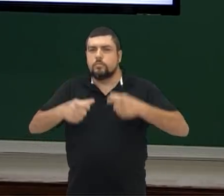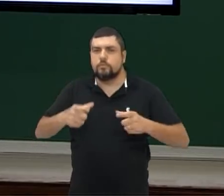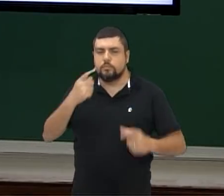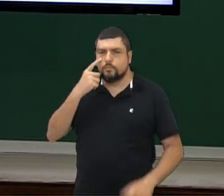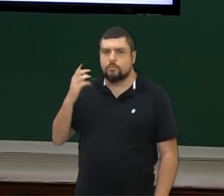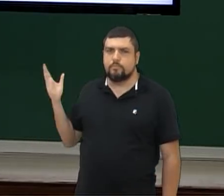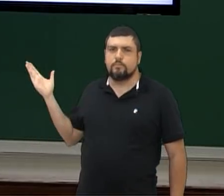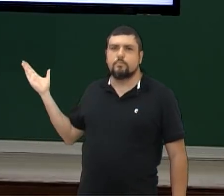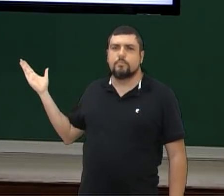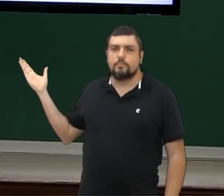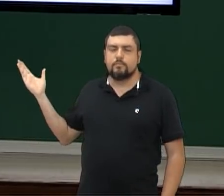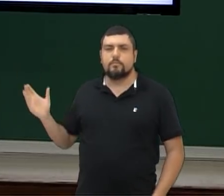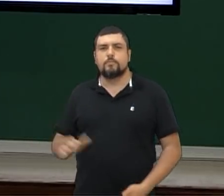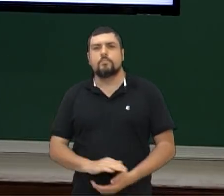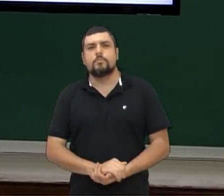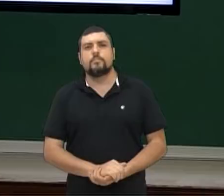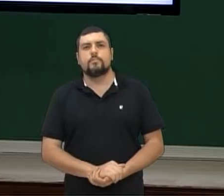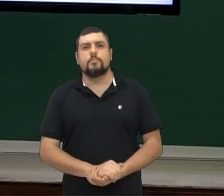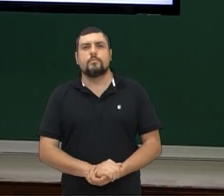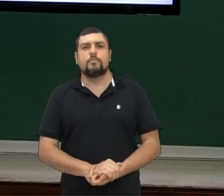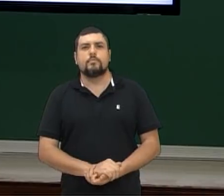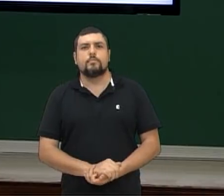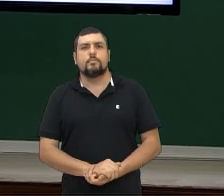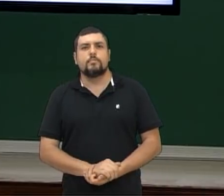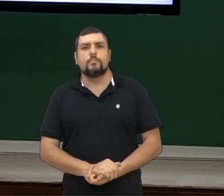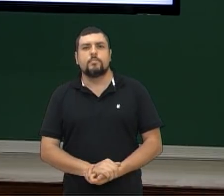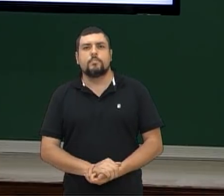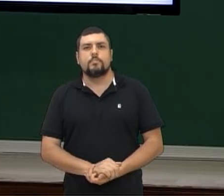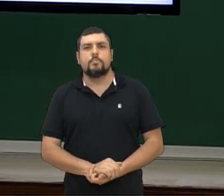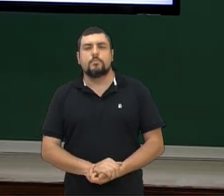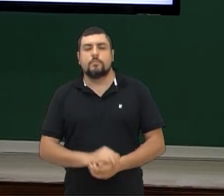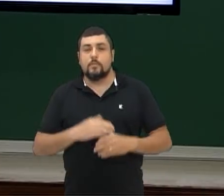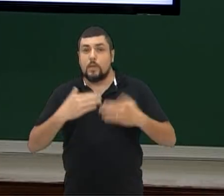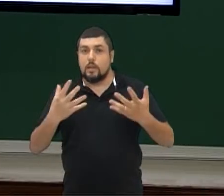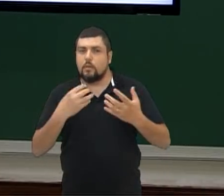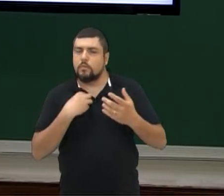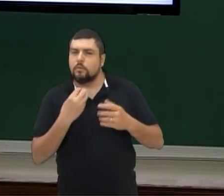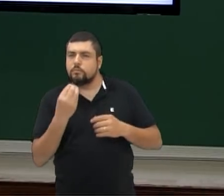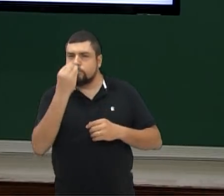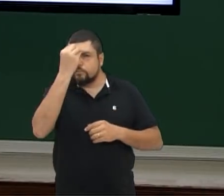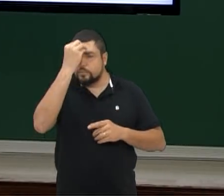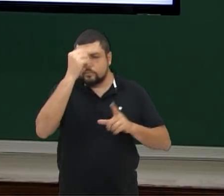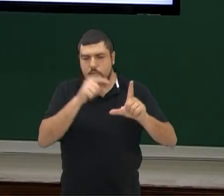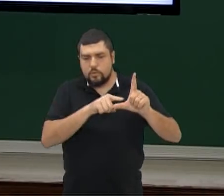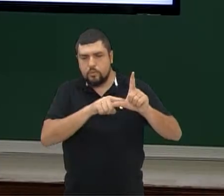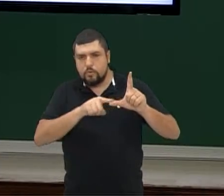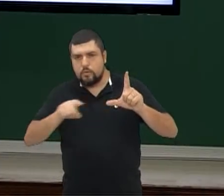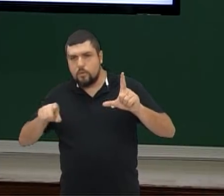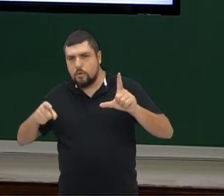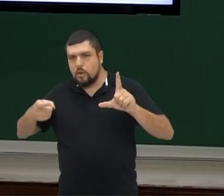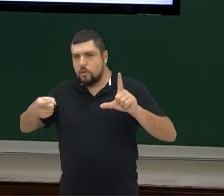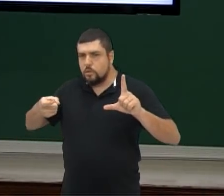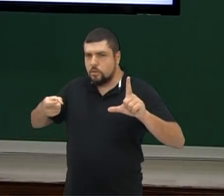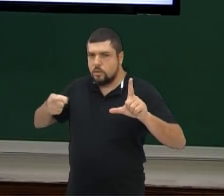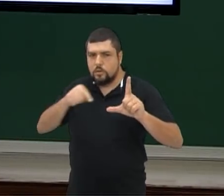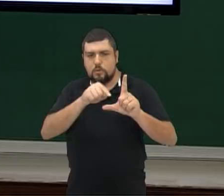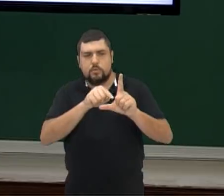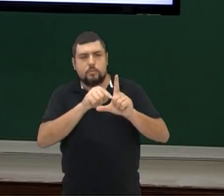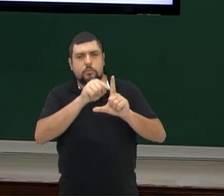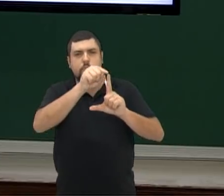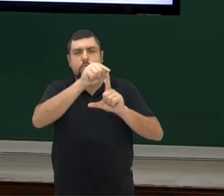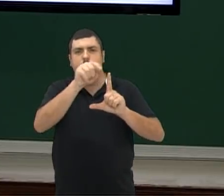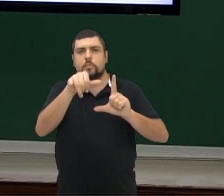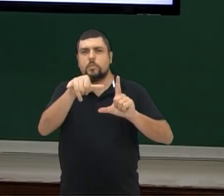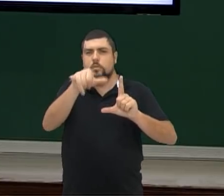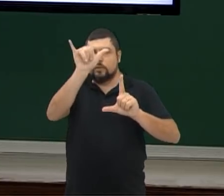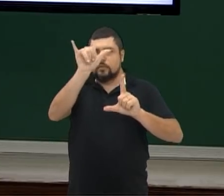5. Então, não esqueçam. Eixo X, as abscissas, e eixo Y, a ordenada.